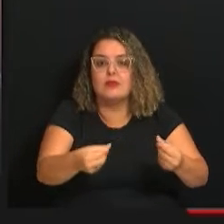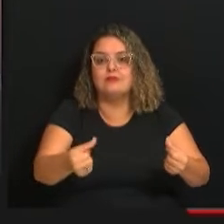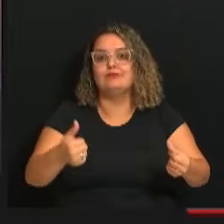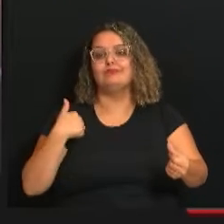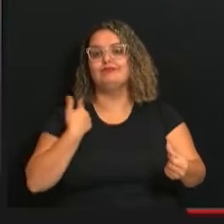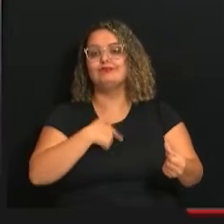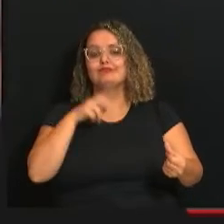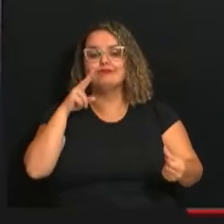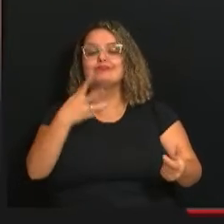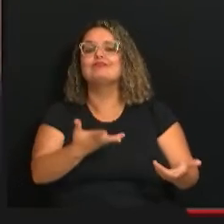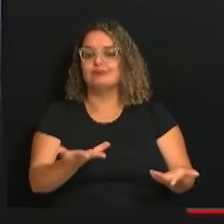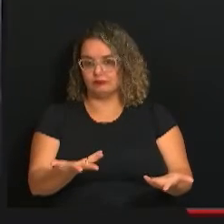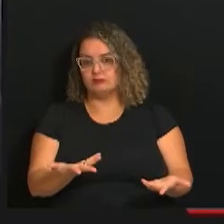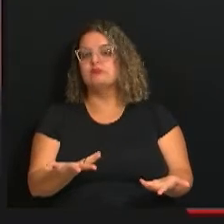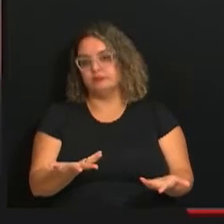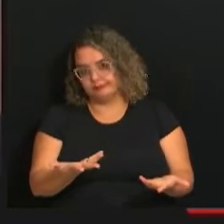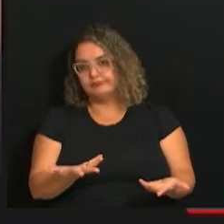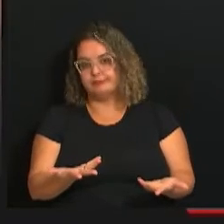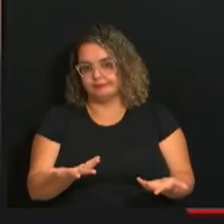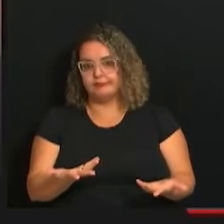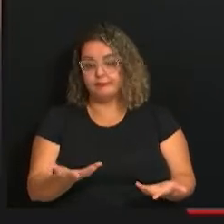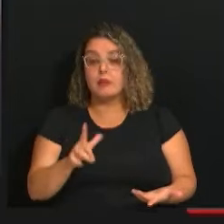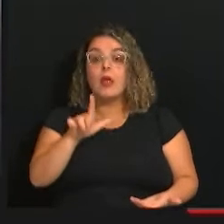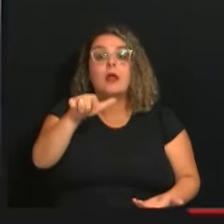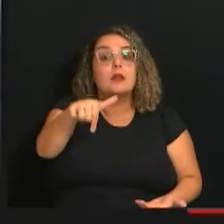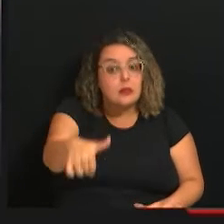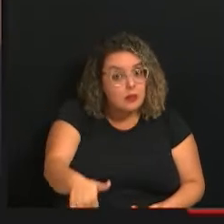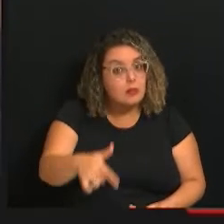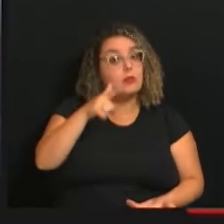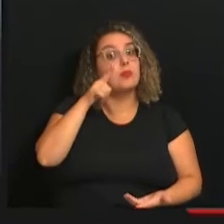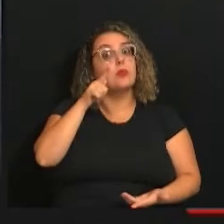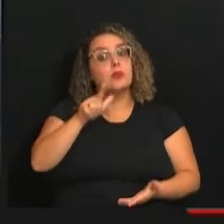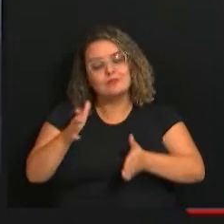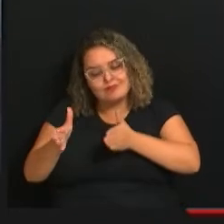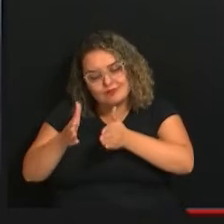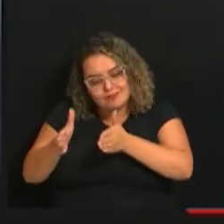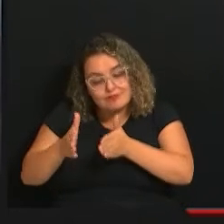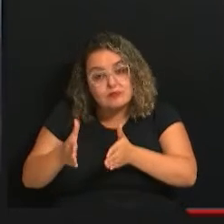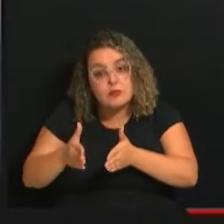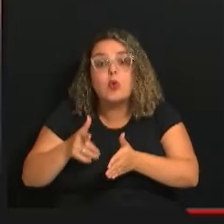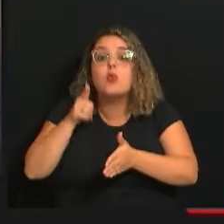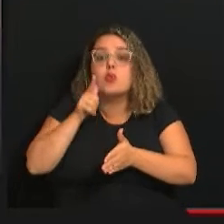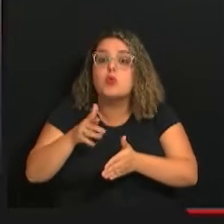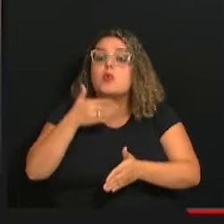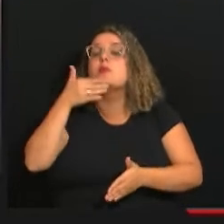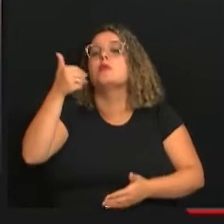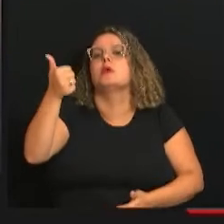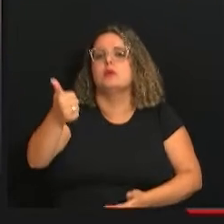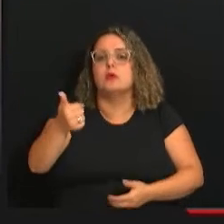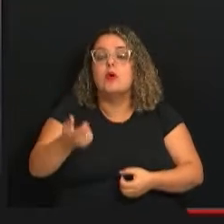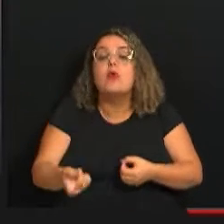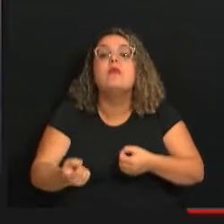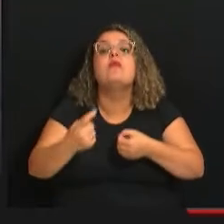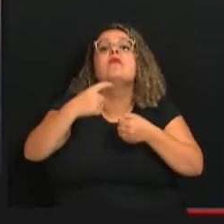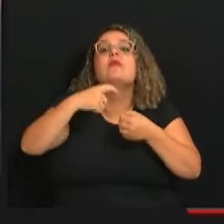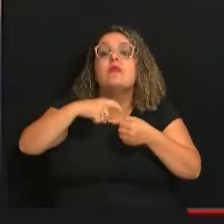relação à depressão. Eu ouvi de uma psicóloga que ela duvidava que depressão existisse.